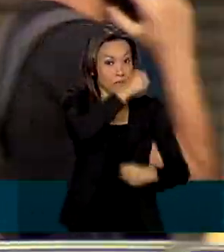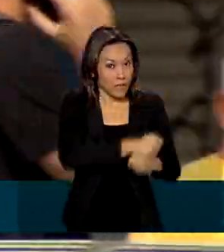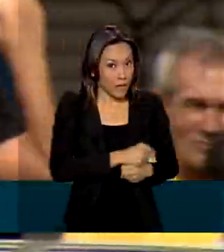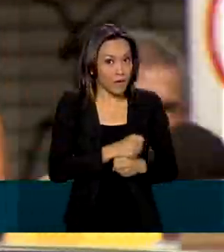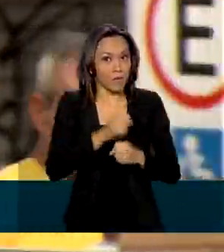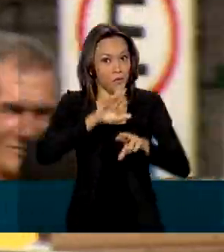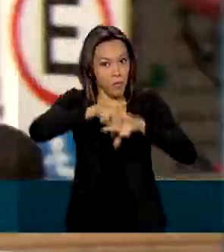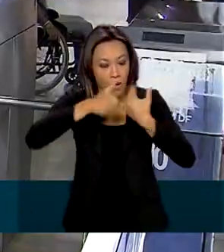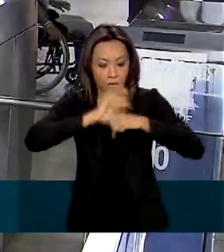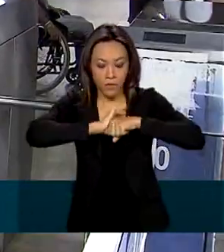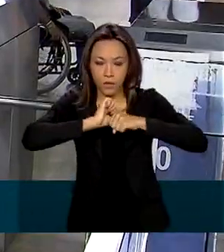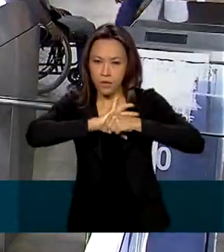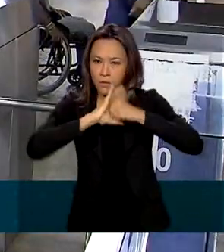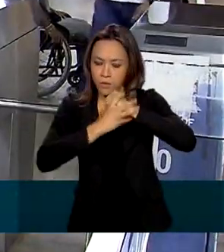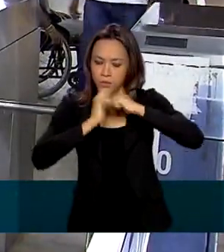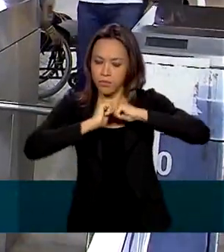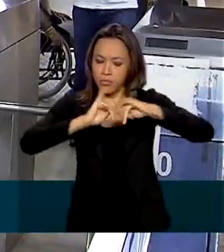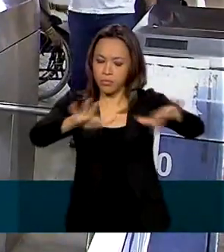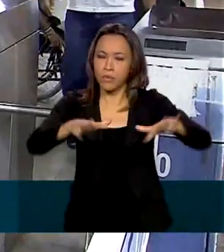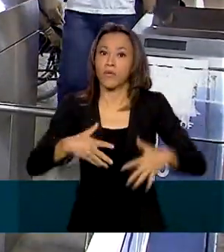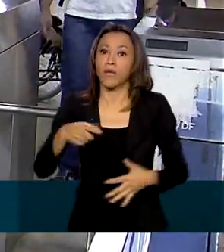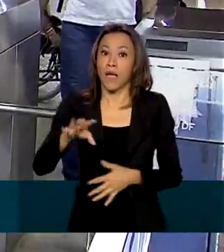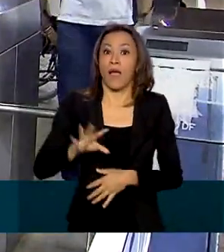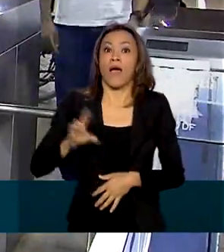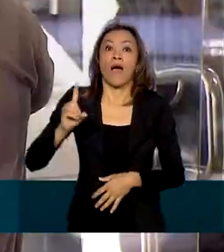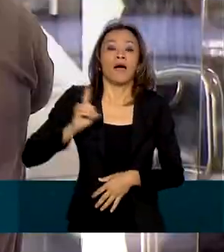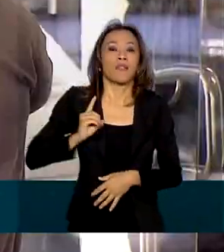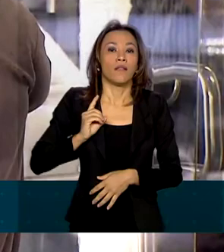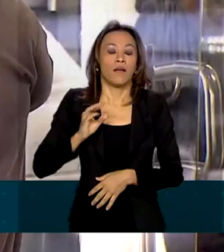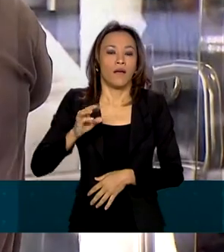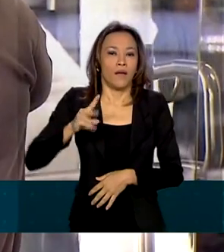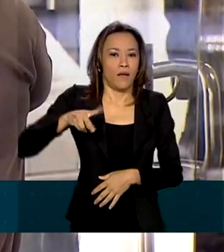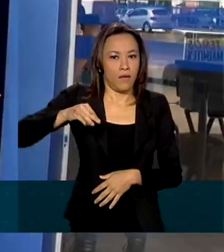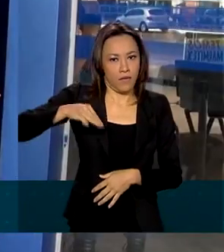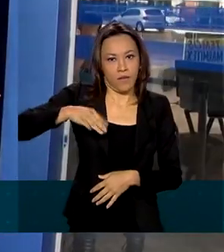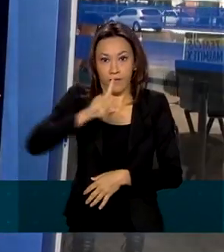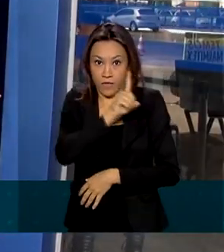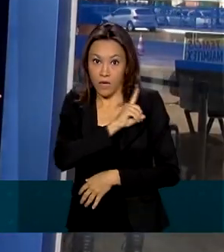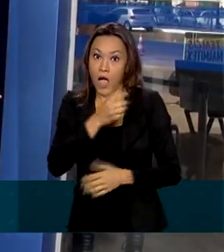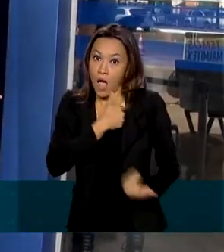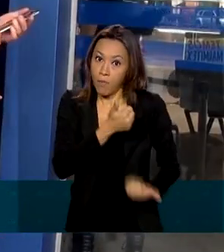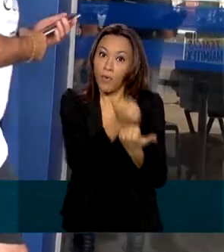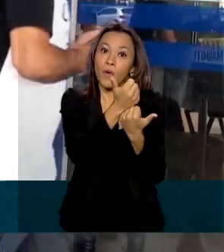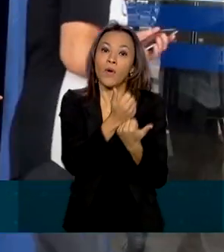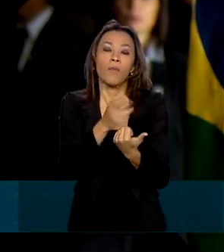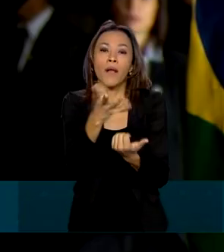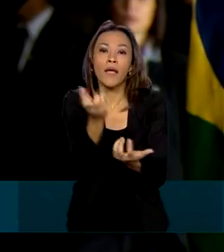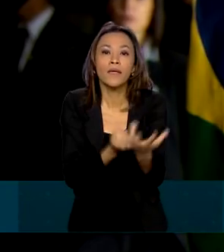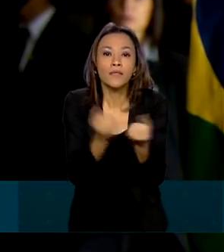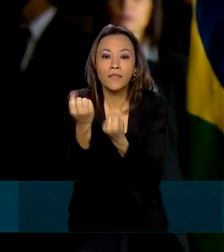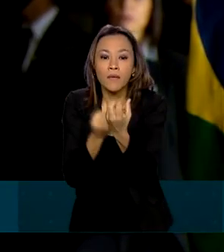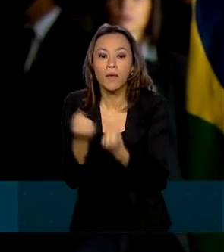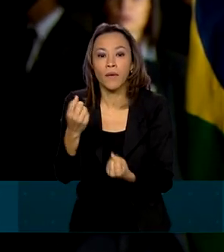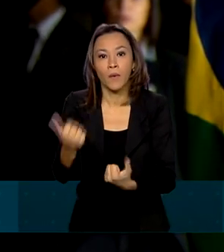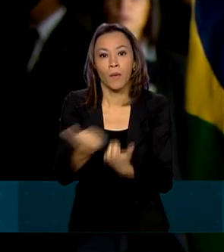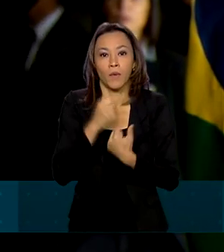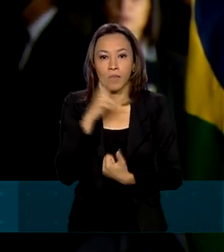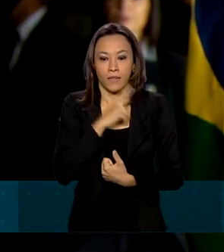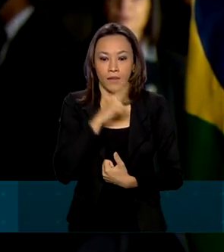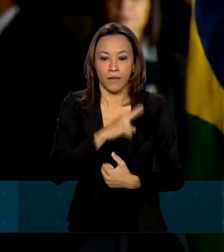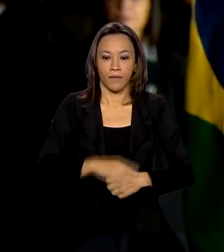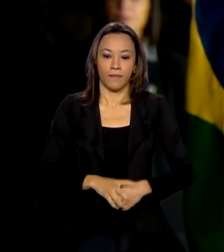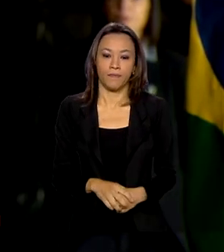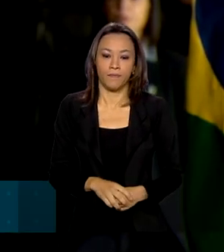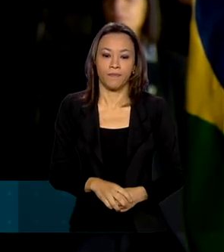Defensoria Pública da União ajudou cerca de um milhão e meio de pessoas a receber E aí gerencial mudar a